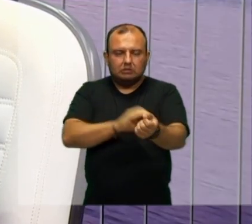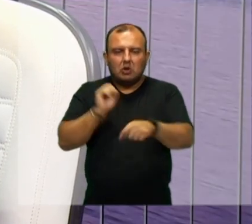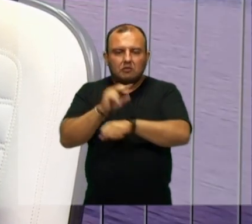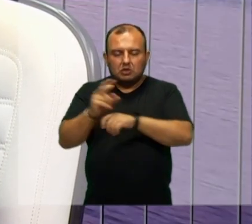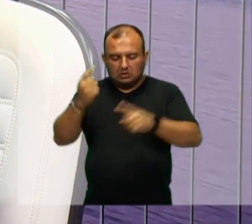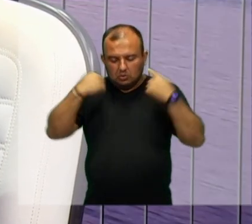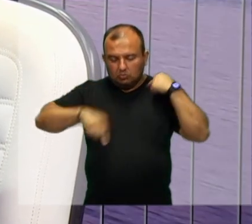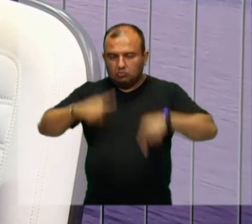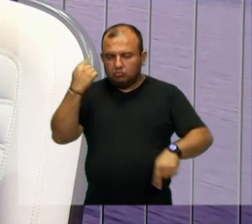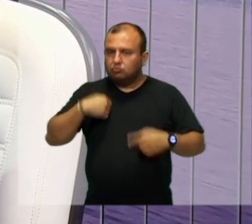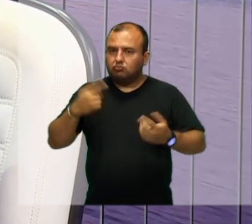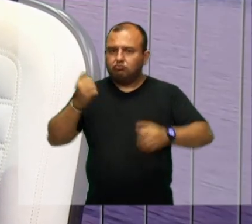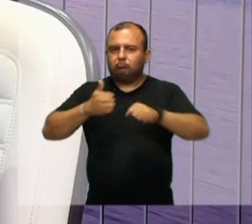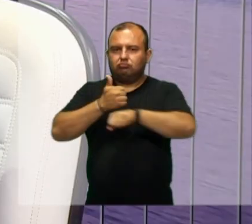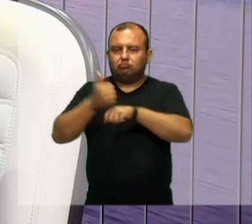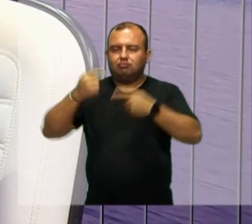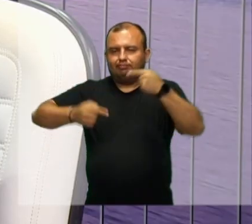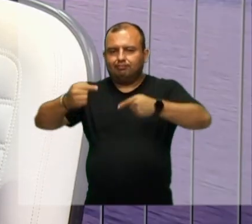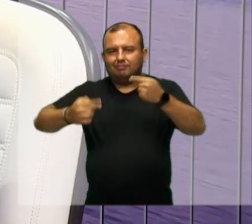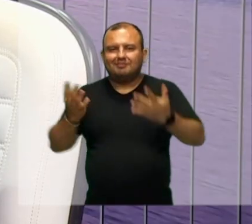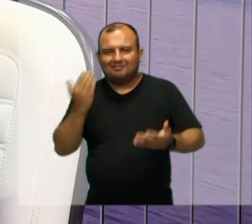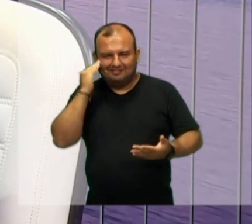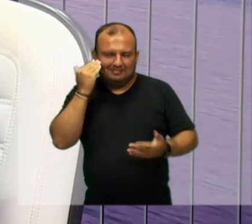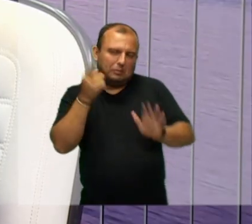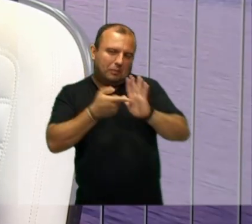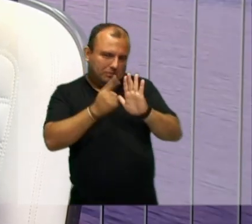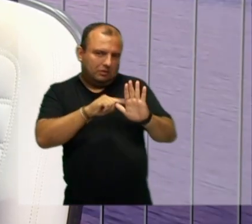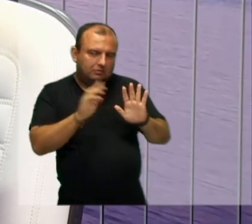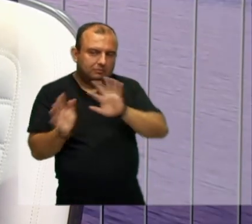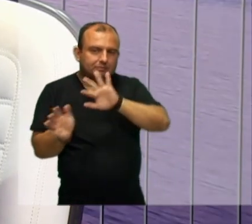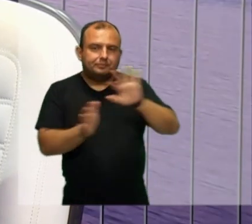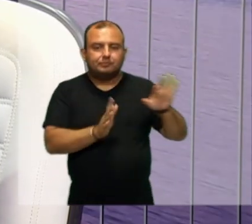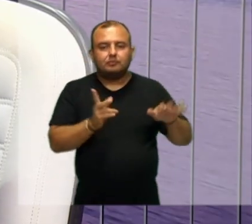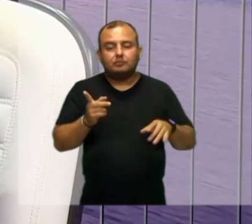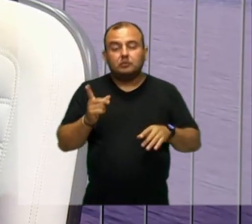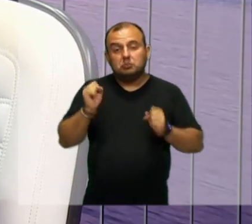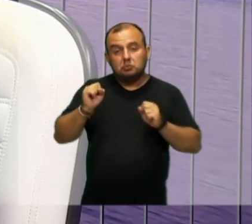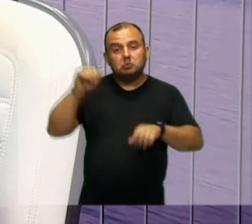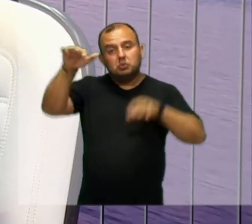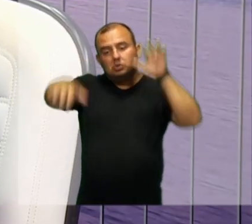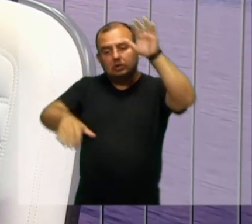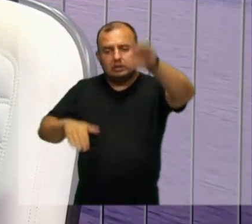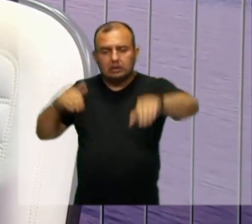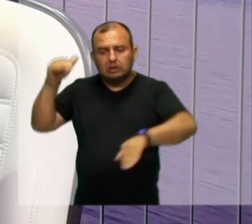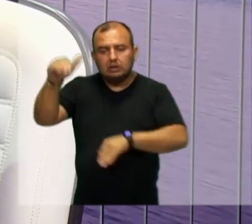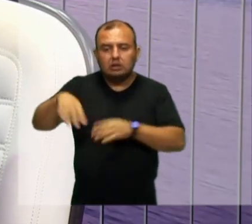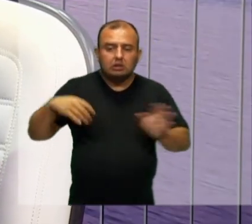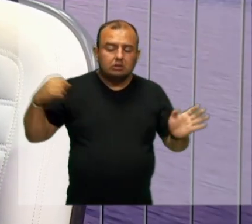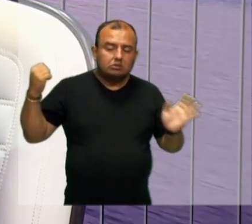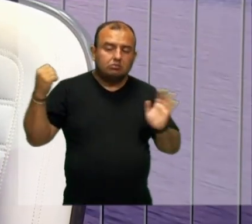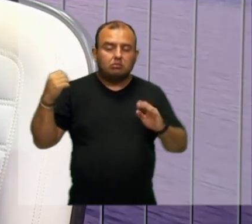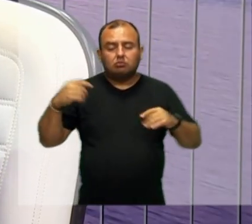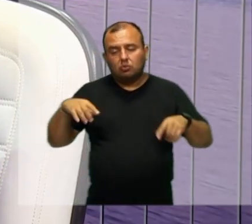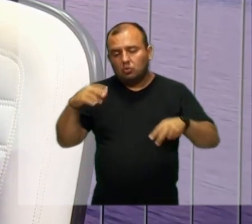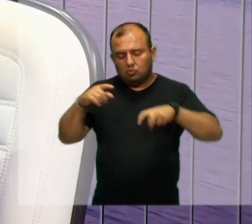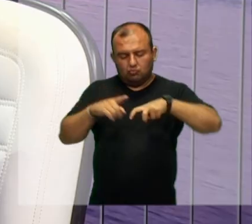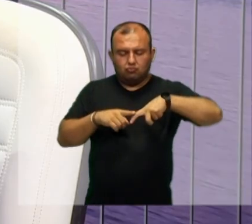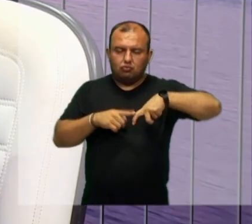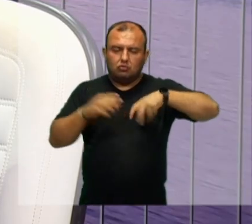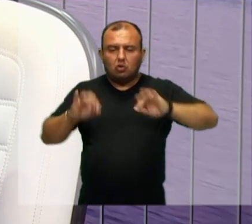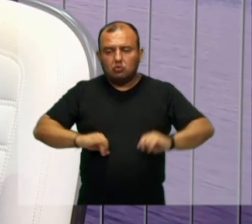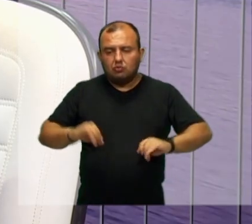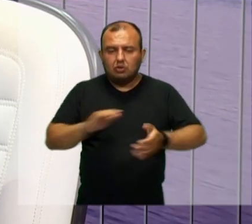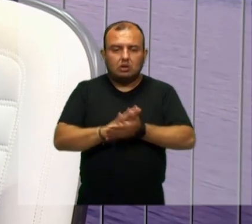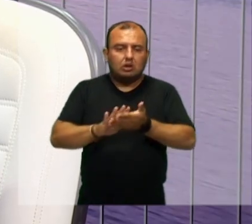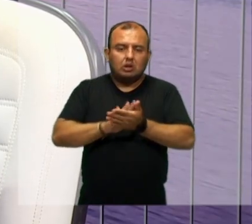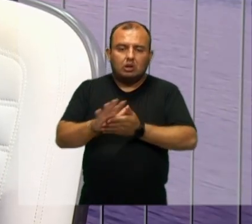da modalidade, existia um leque de possibilidades. Eu poderia ir nadar, que não teria impacto no joelho. Eu poderia jogar